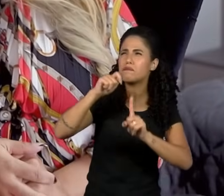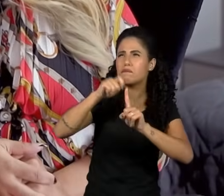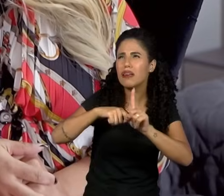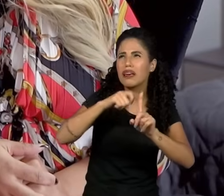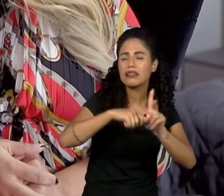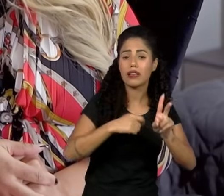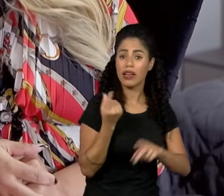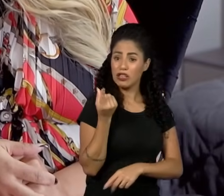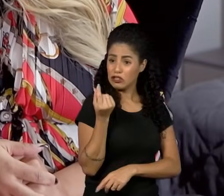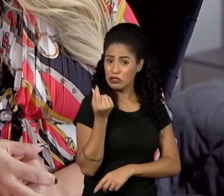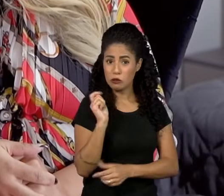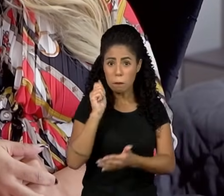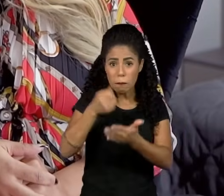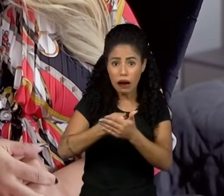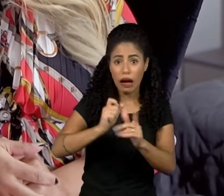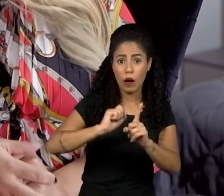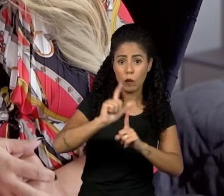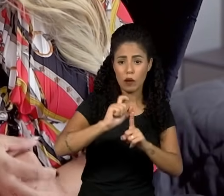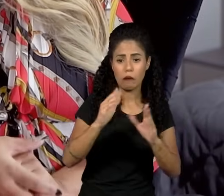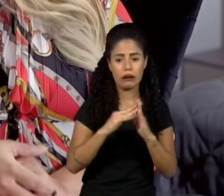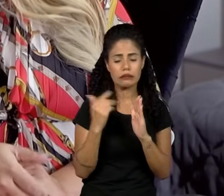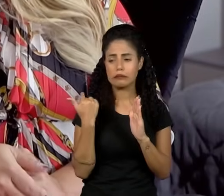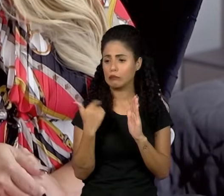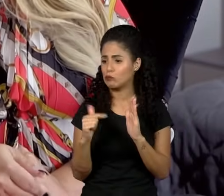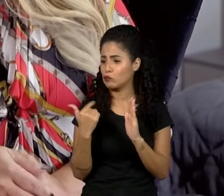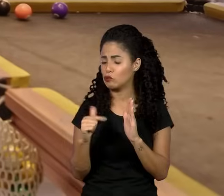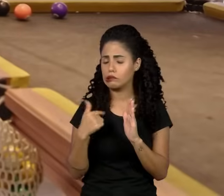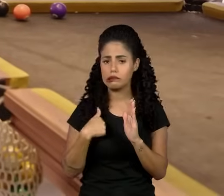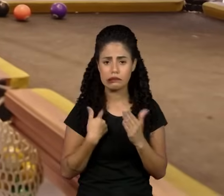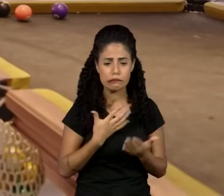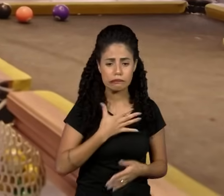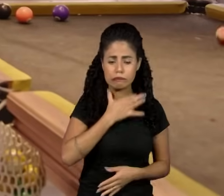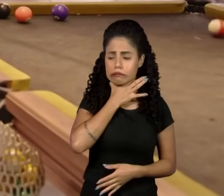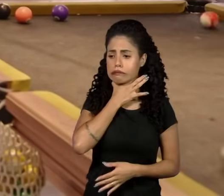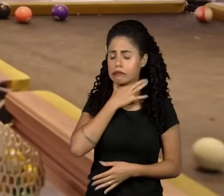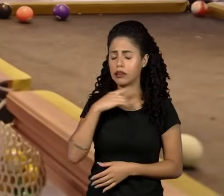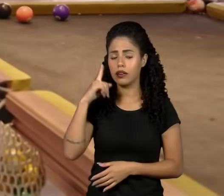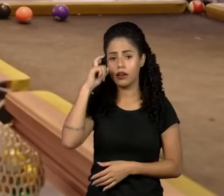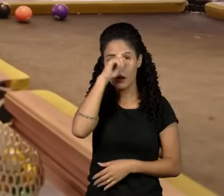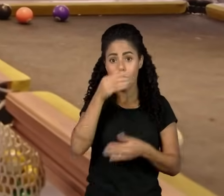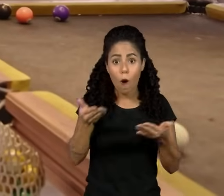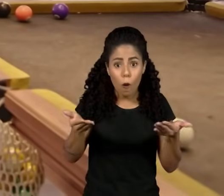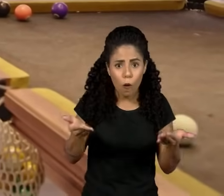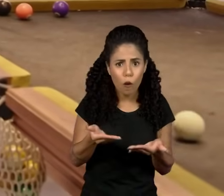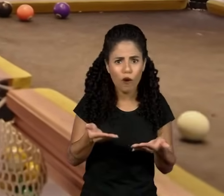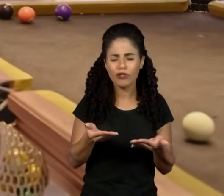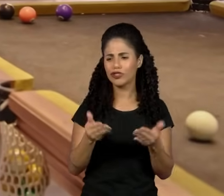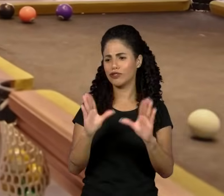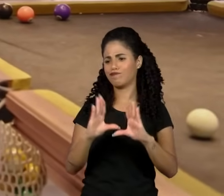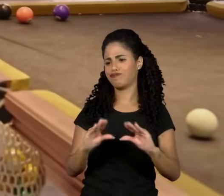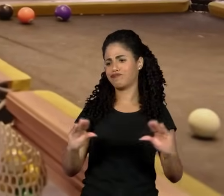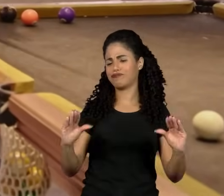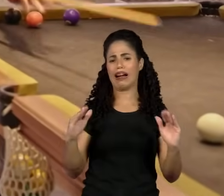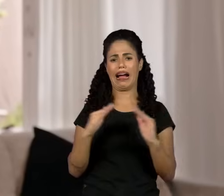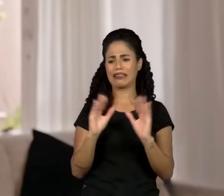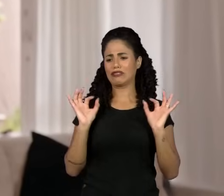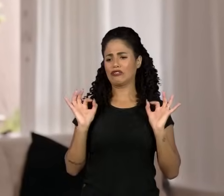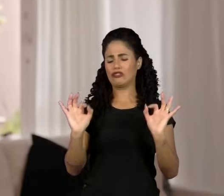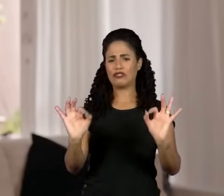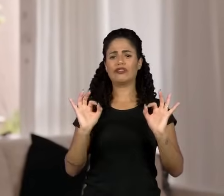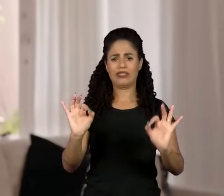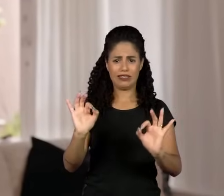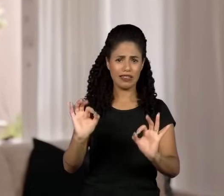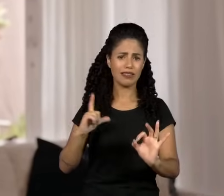tinha o dinheiro do aluguel, né? Tava apertado. Mas hoje eu moro num casão,